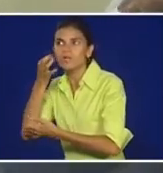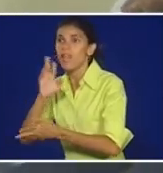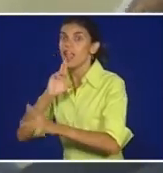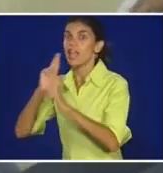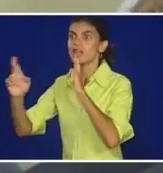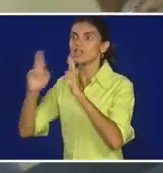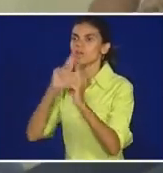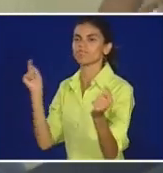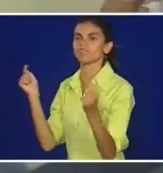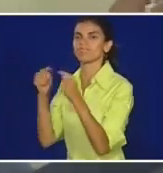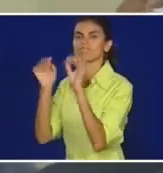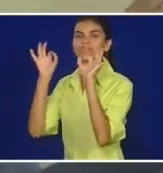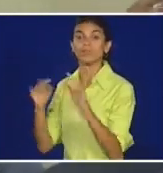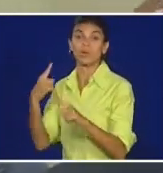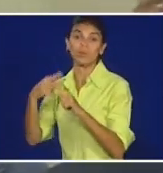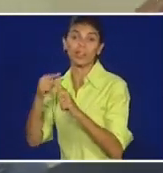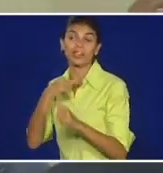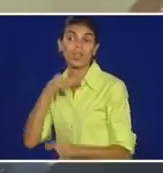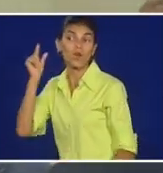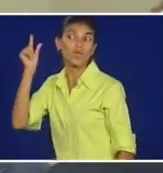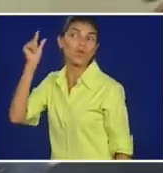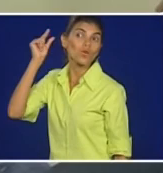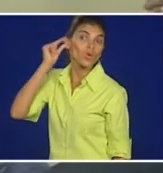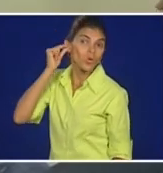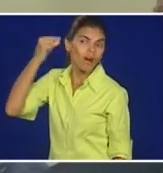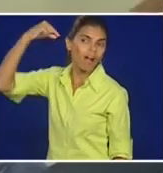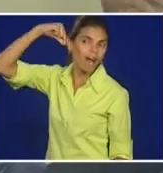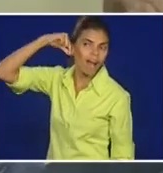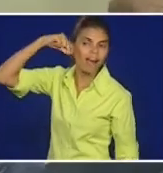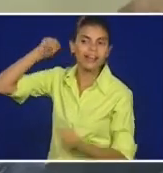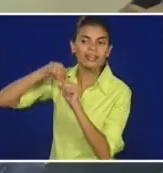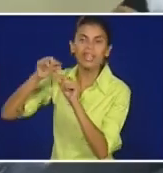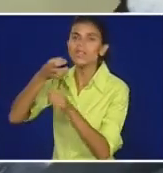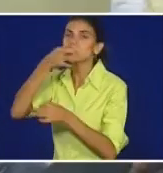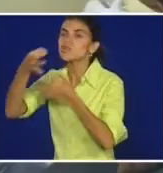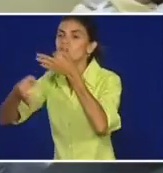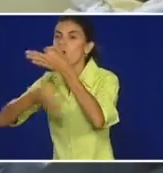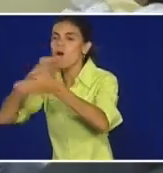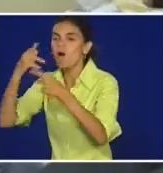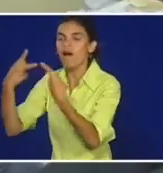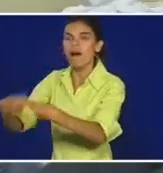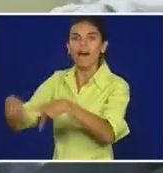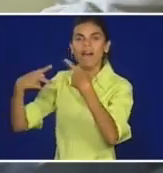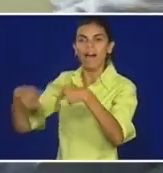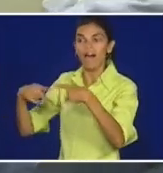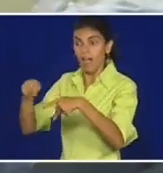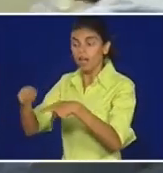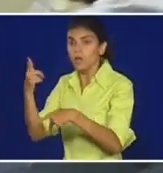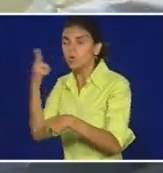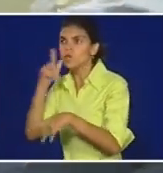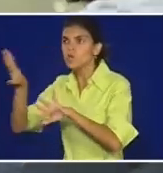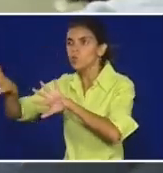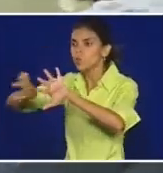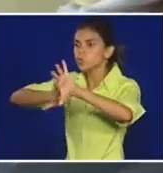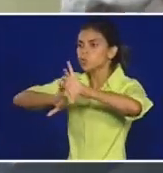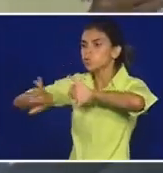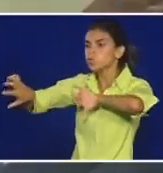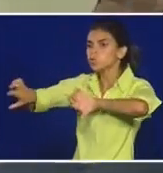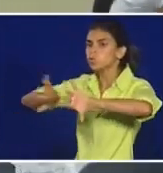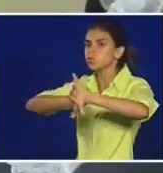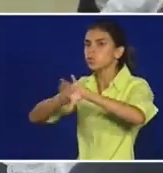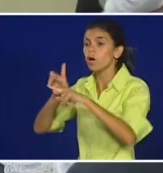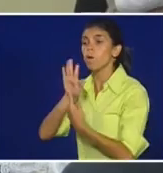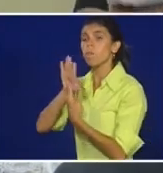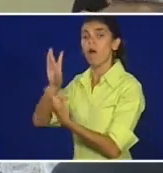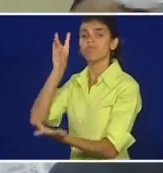de volta. E o microfone miniaturizado que está colocado na orelhinha do bebê de vocês, ele capta